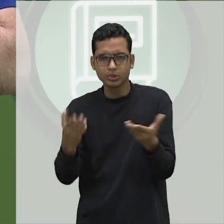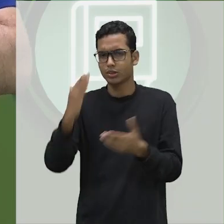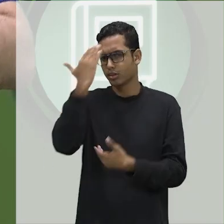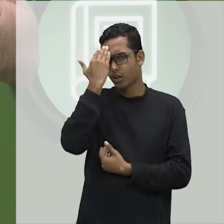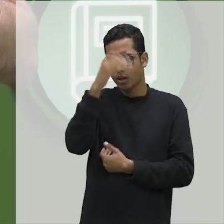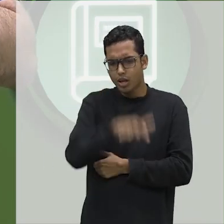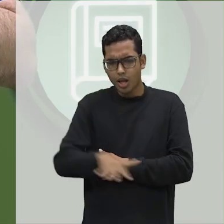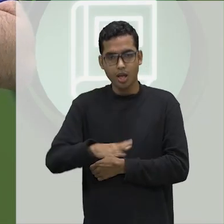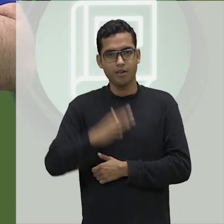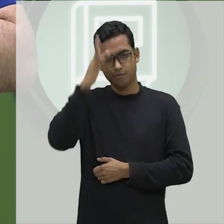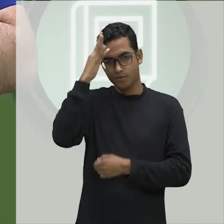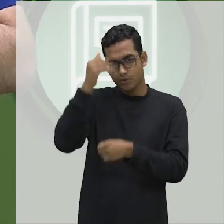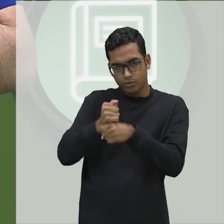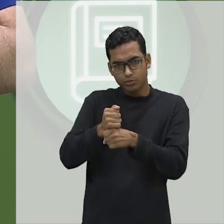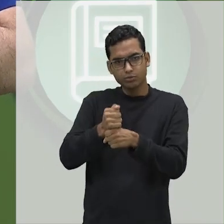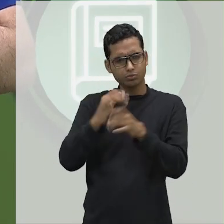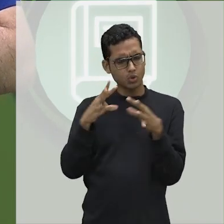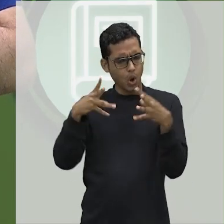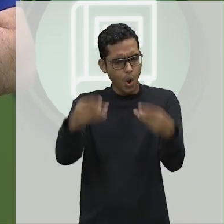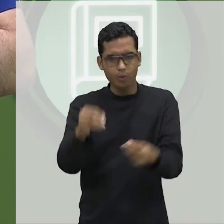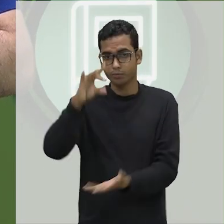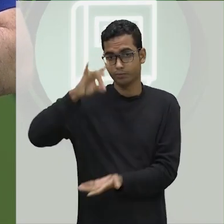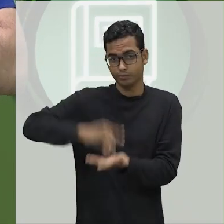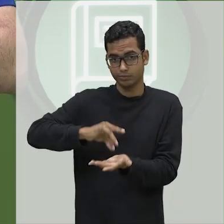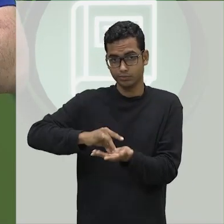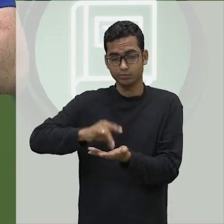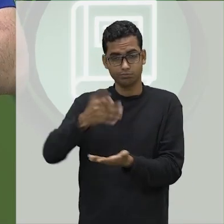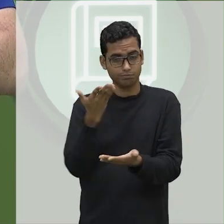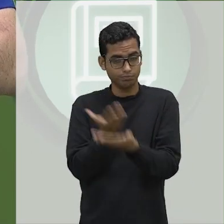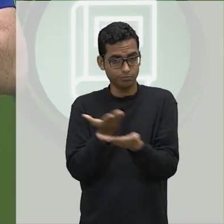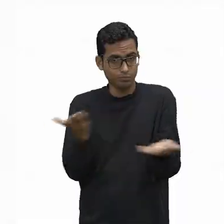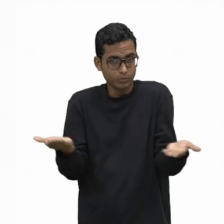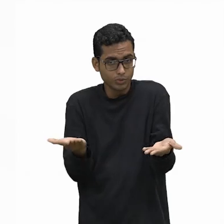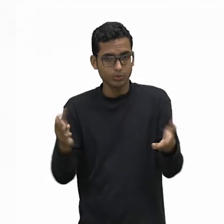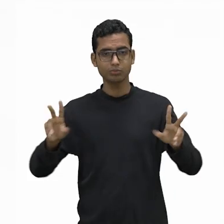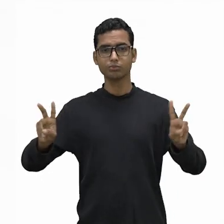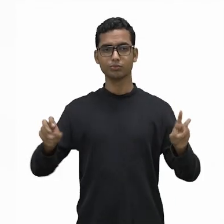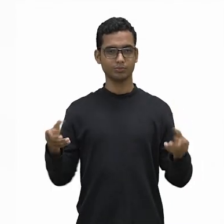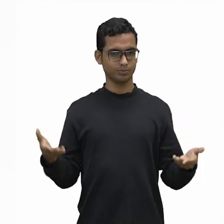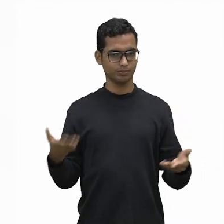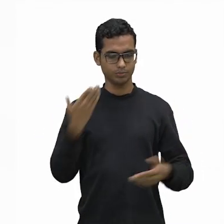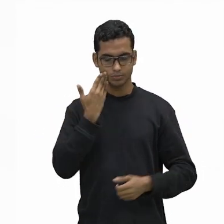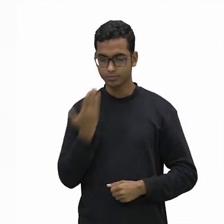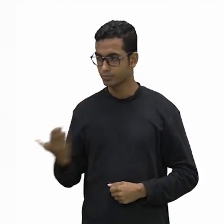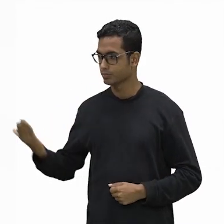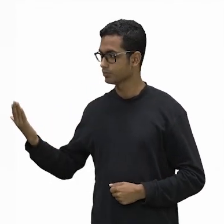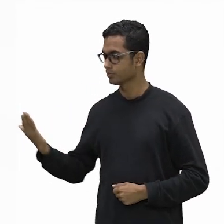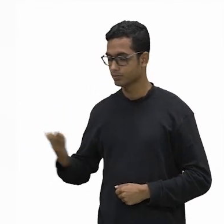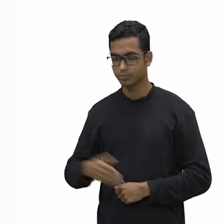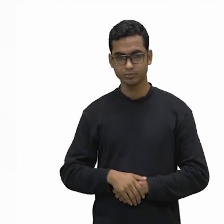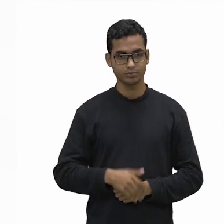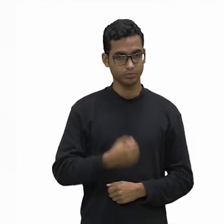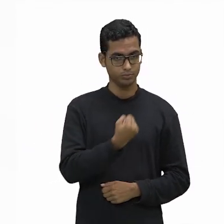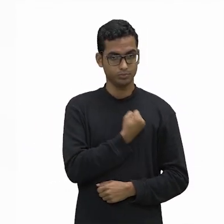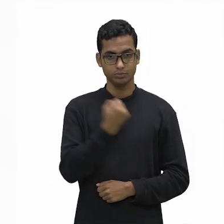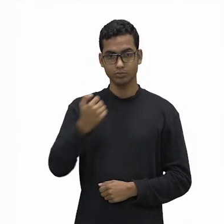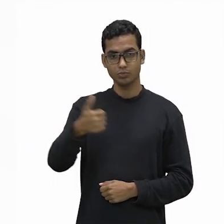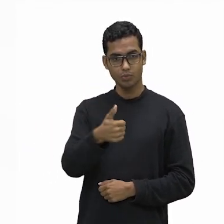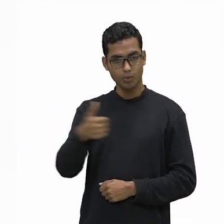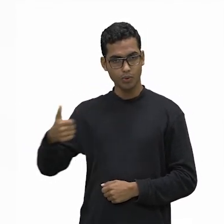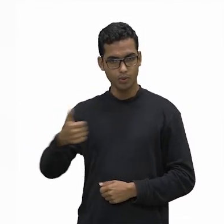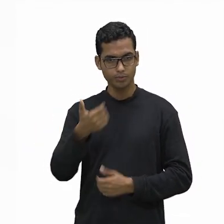sobre física. Tudo mesmo, inclusive nessa aula o que nós temos, olha só. Aula de número